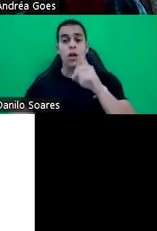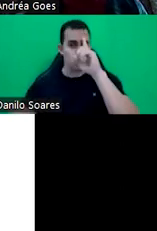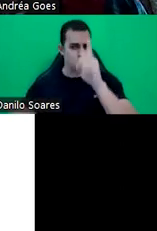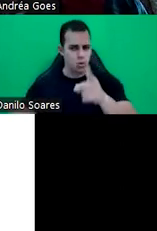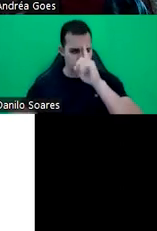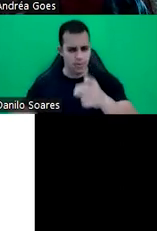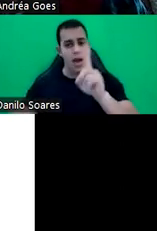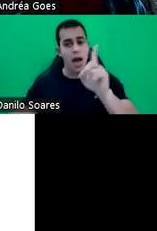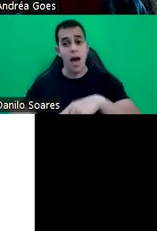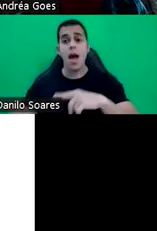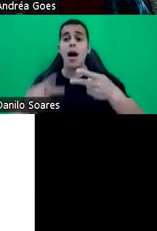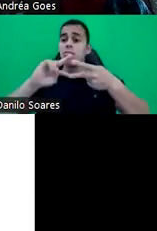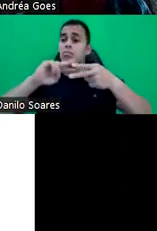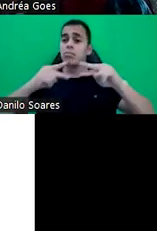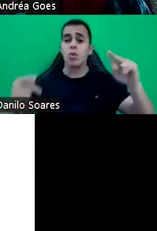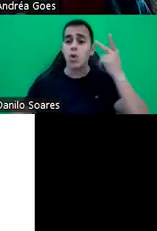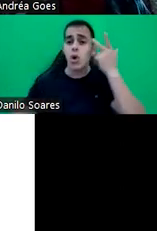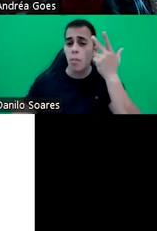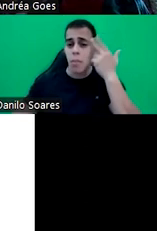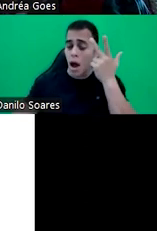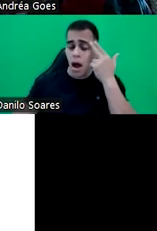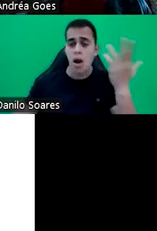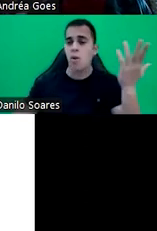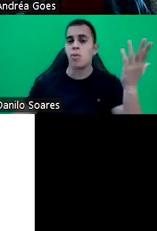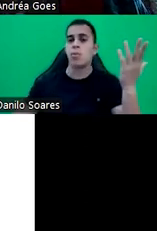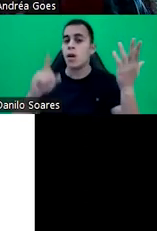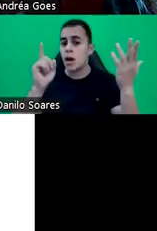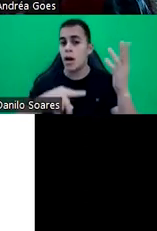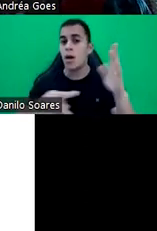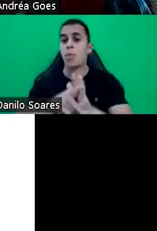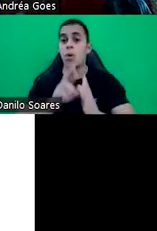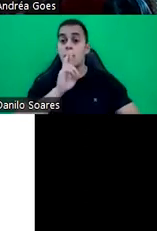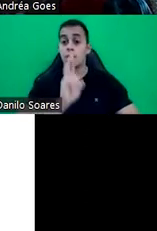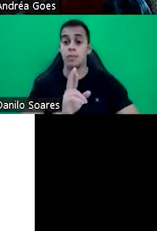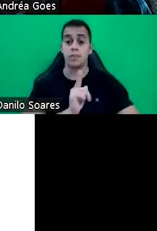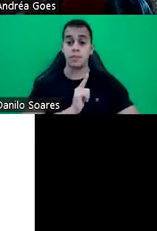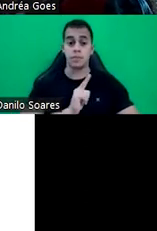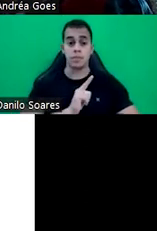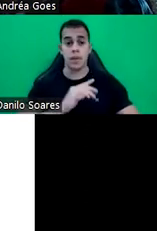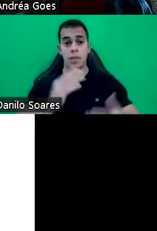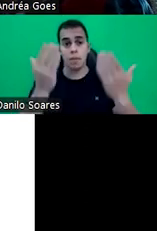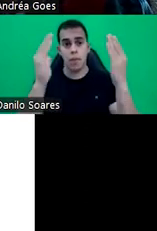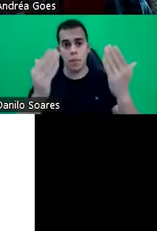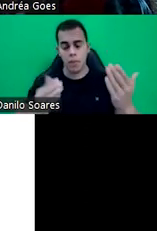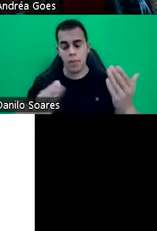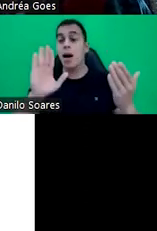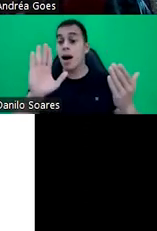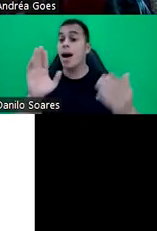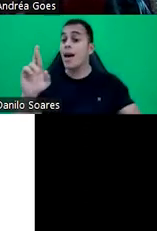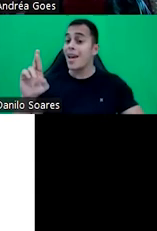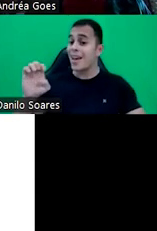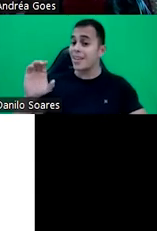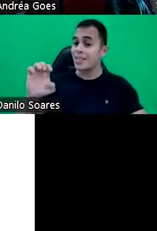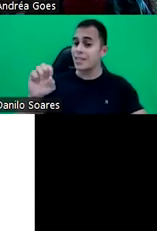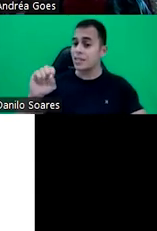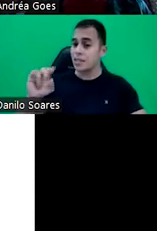gene normal, um gene selvagem. O recessivo corresponde a uma mutação. Aqui a gente não tem